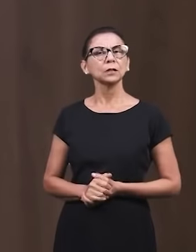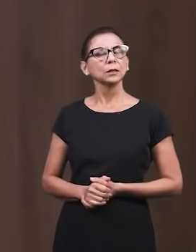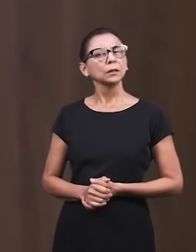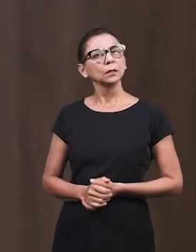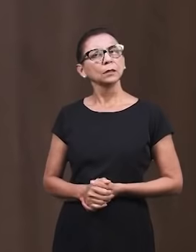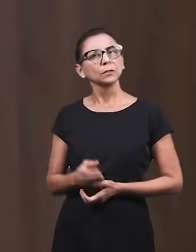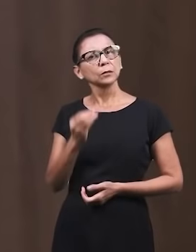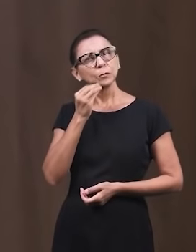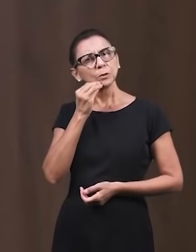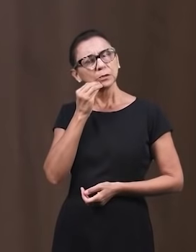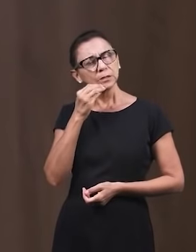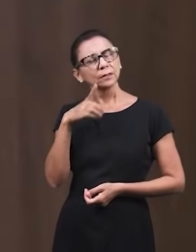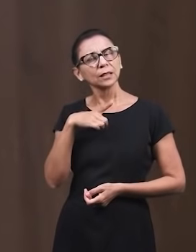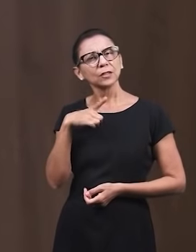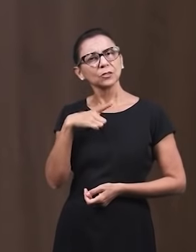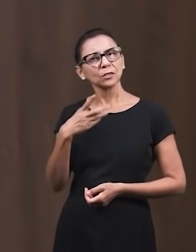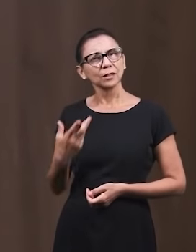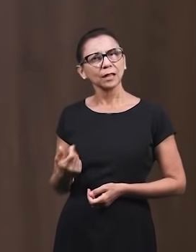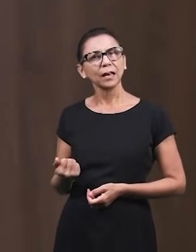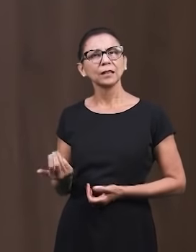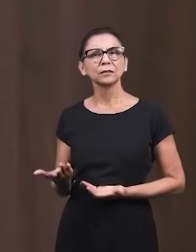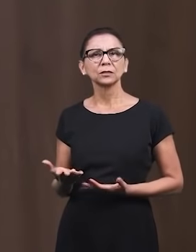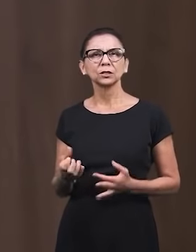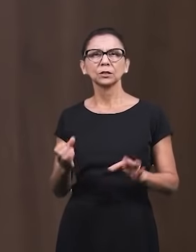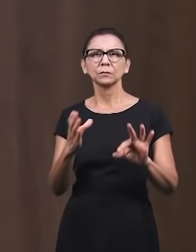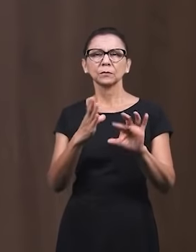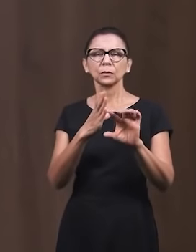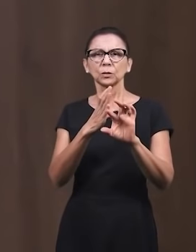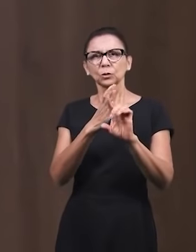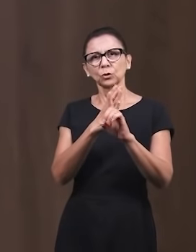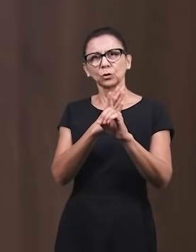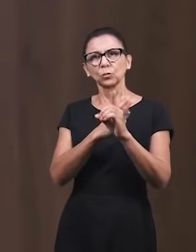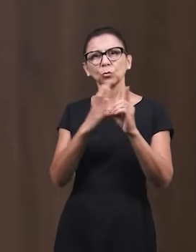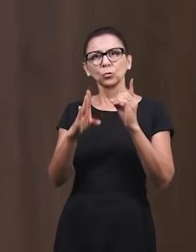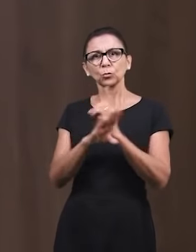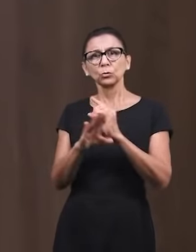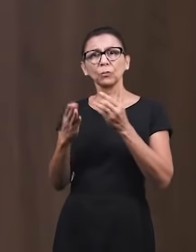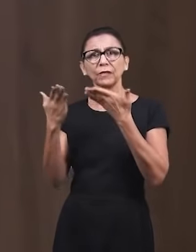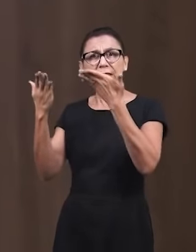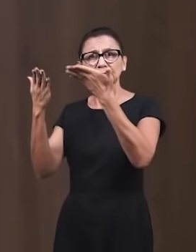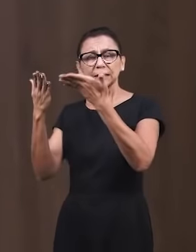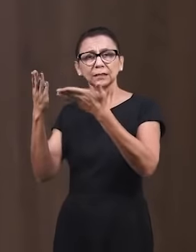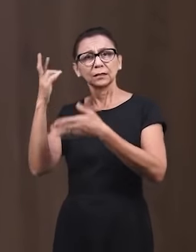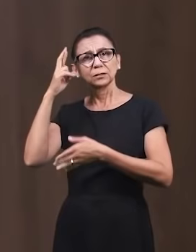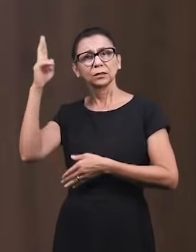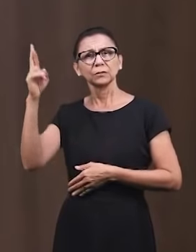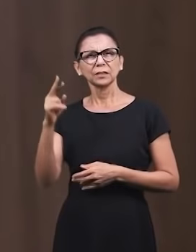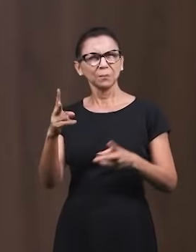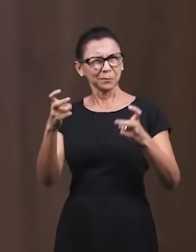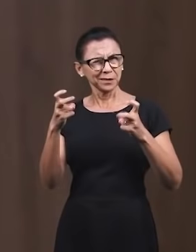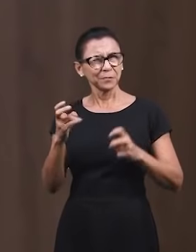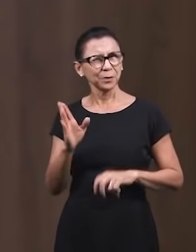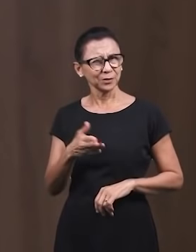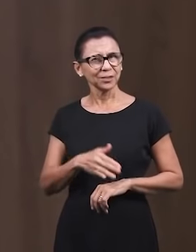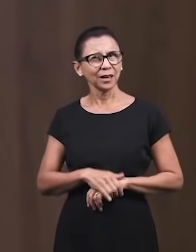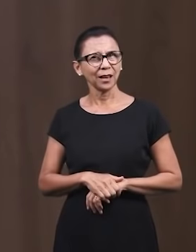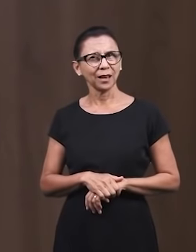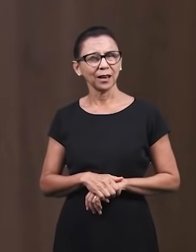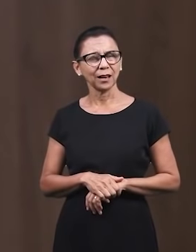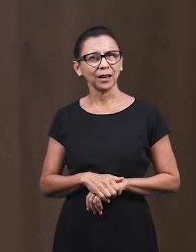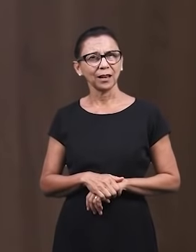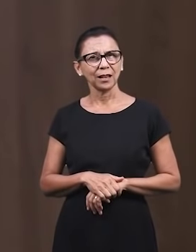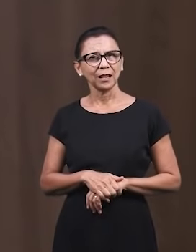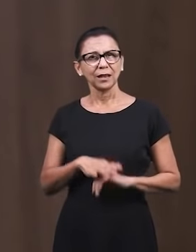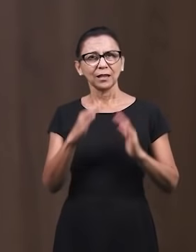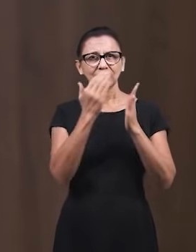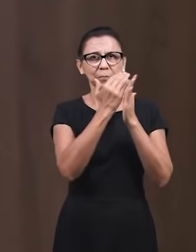nesse momento a oportunidade de cultuar ao Senhor, a oportunidade de viver um momento de culto. Aliás, você já percebeu isso? Essa programação diária que